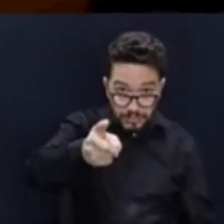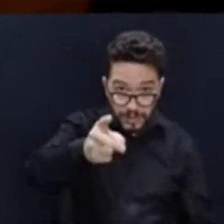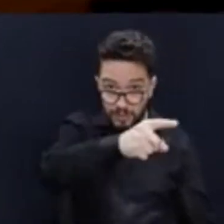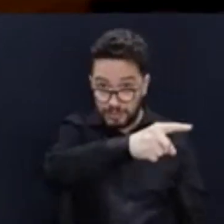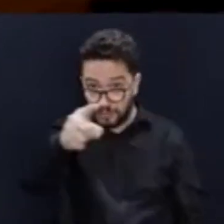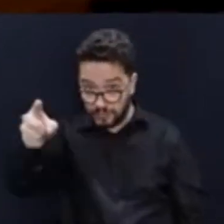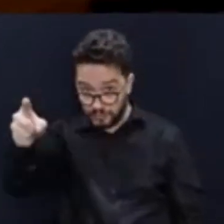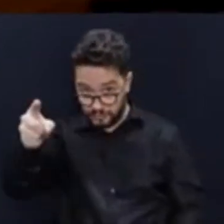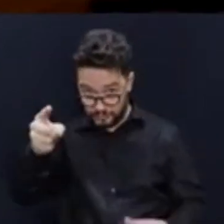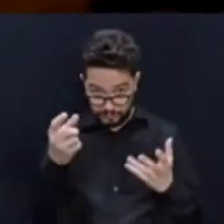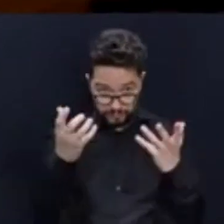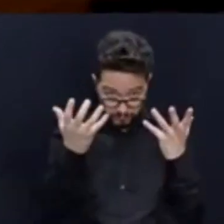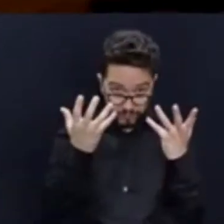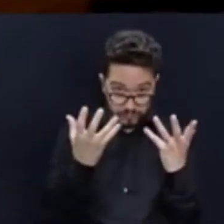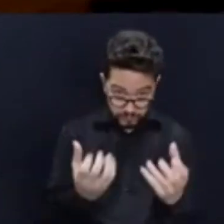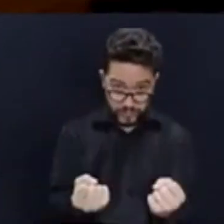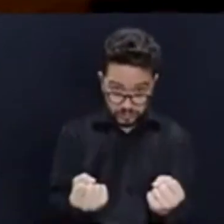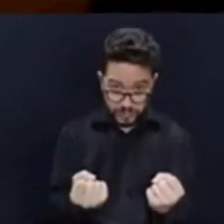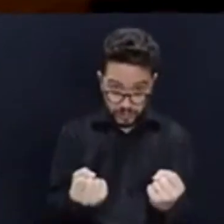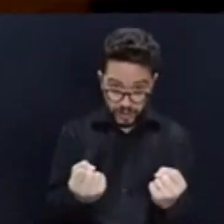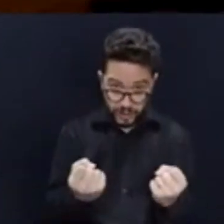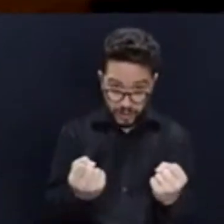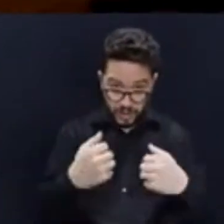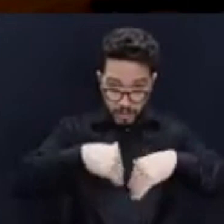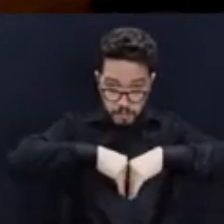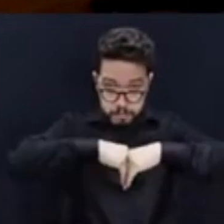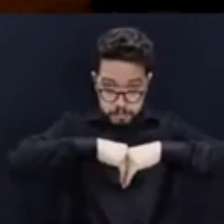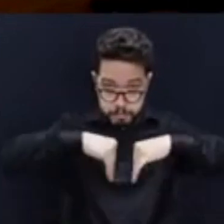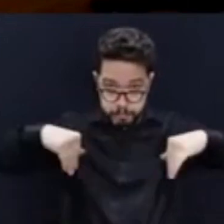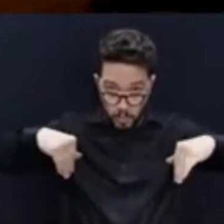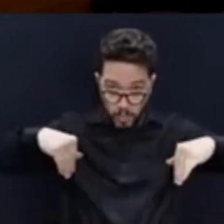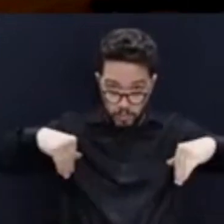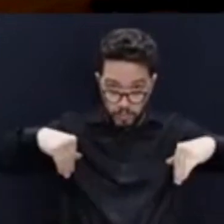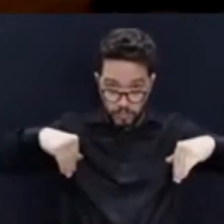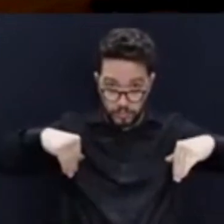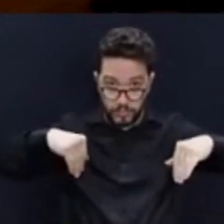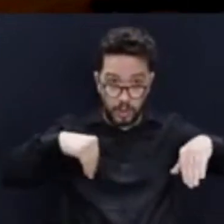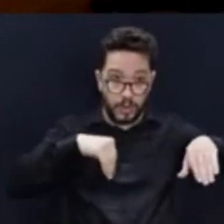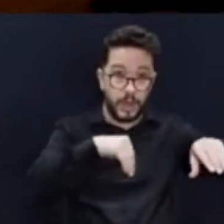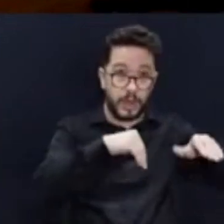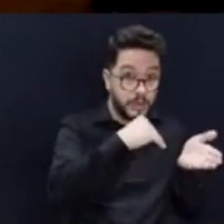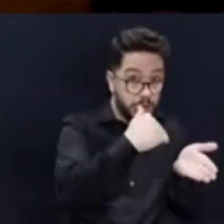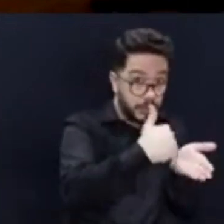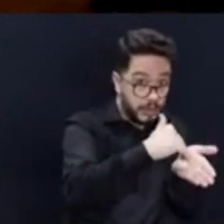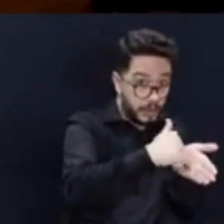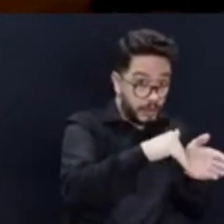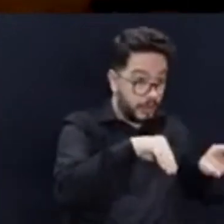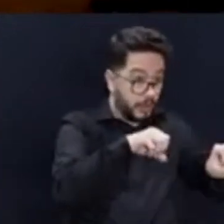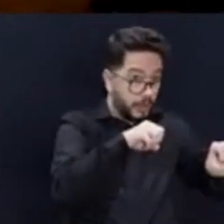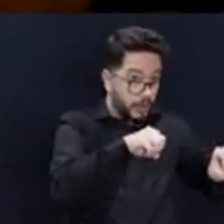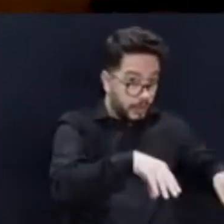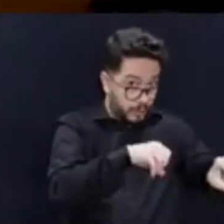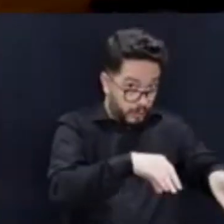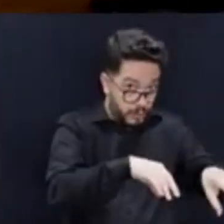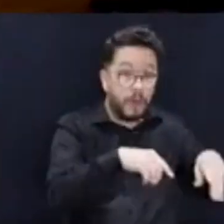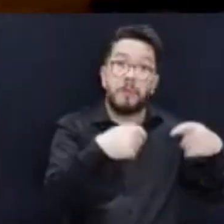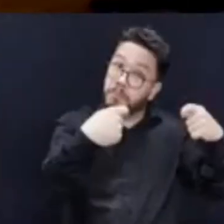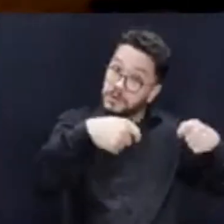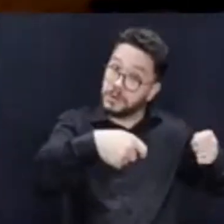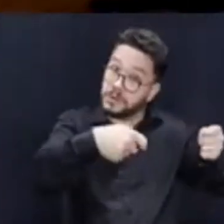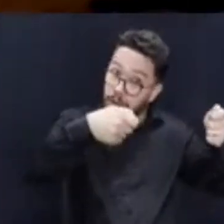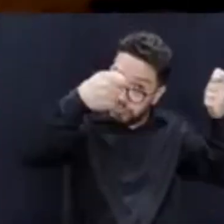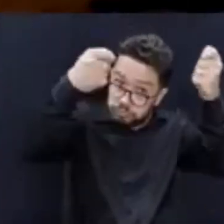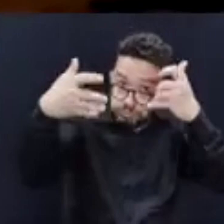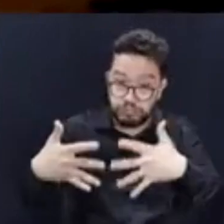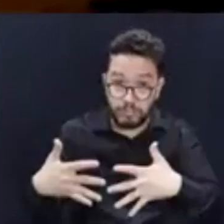diferenciação O meu fica a Secretaria Municipal de Educação deve explicações e digo mais a